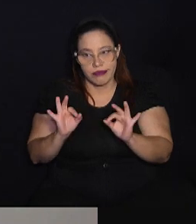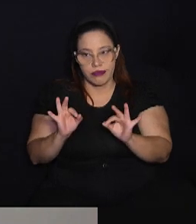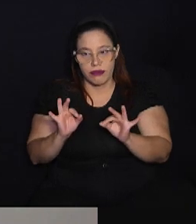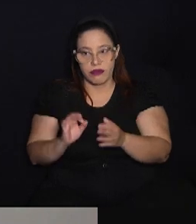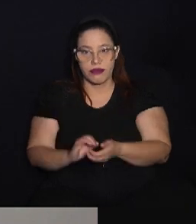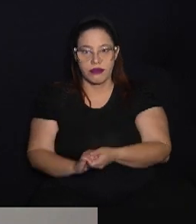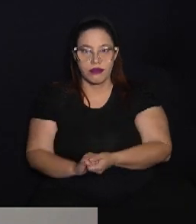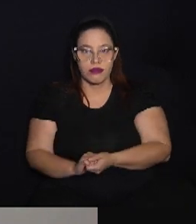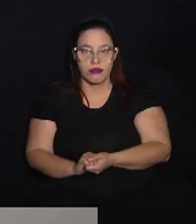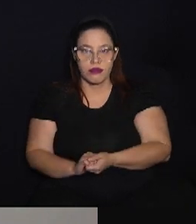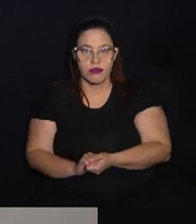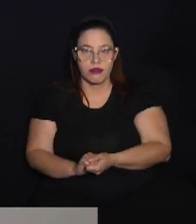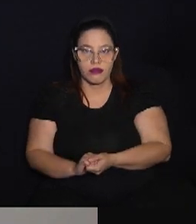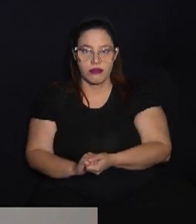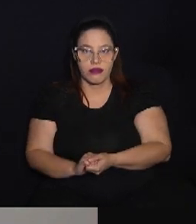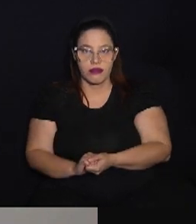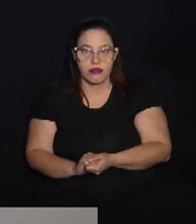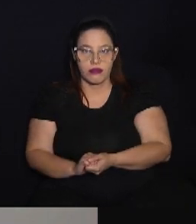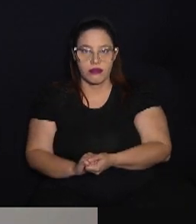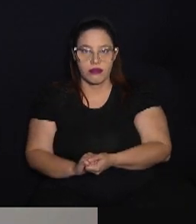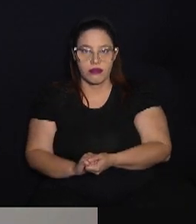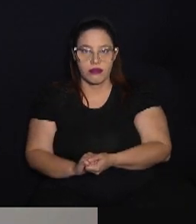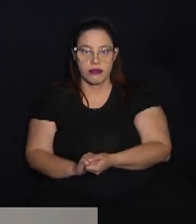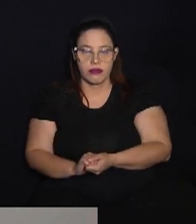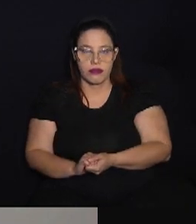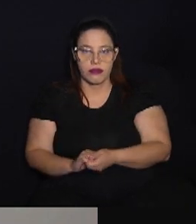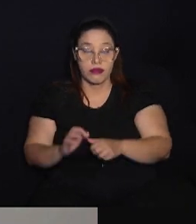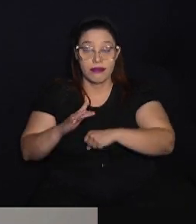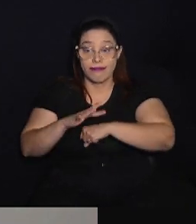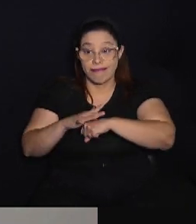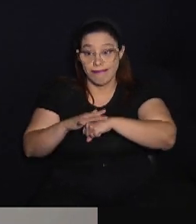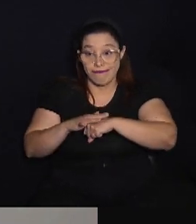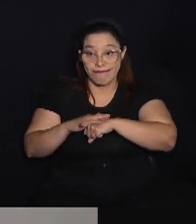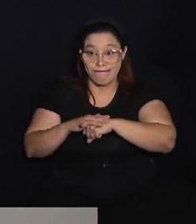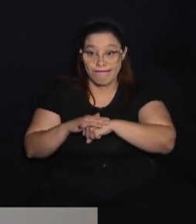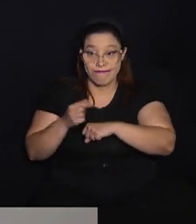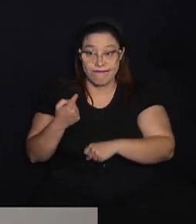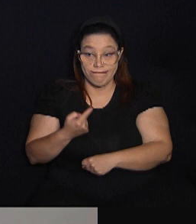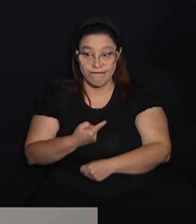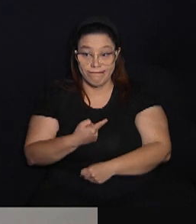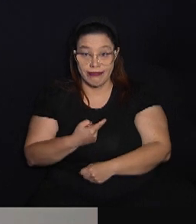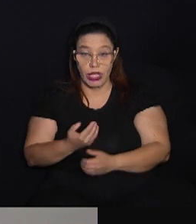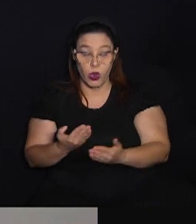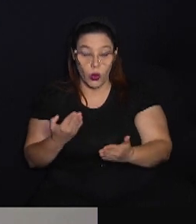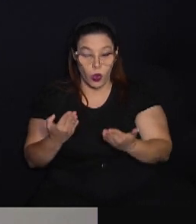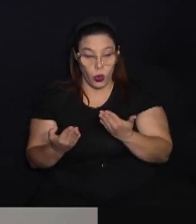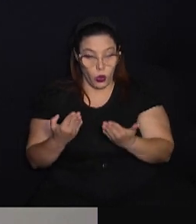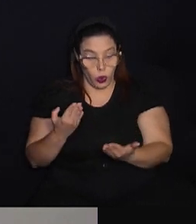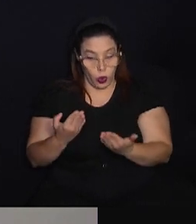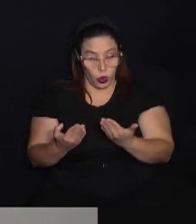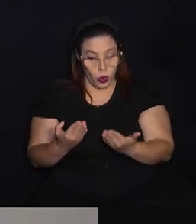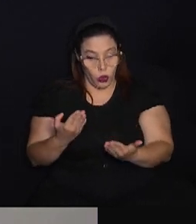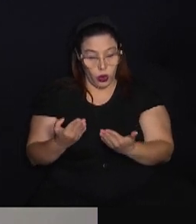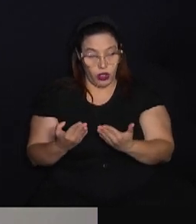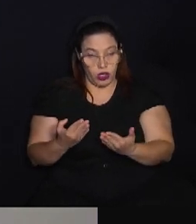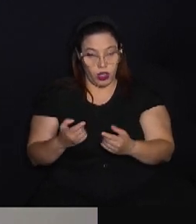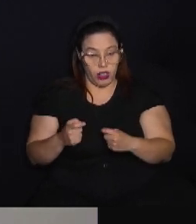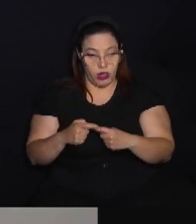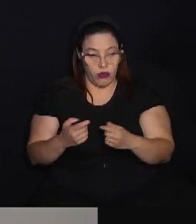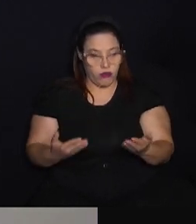porque ele é uma doença que a gente tenta controlar com os recursos que a medicina